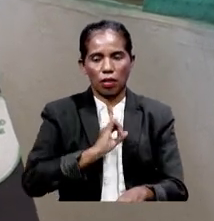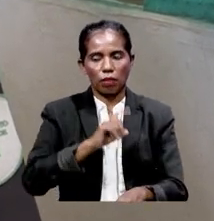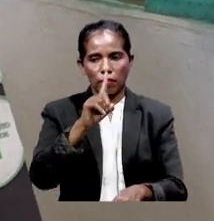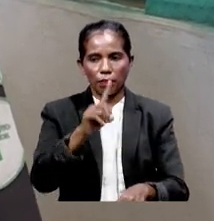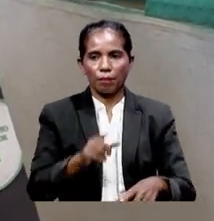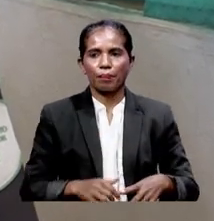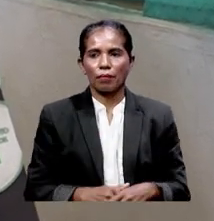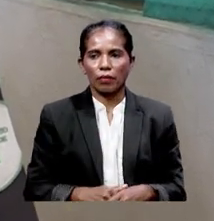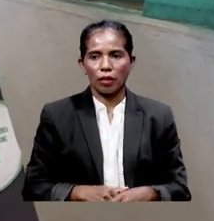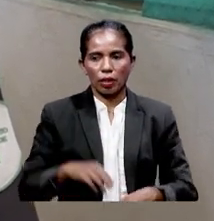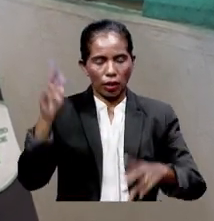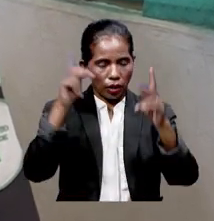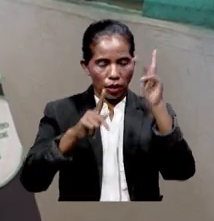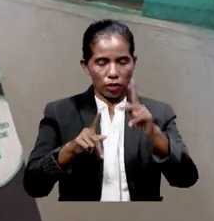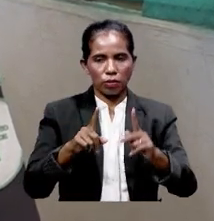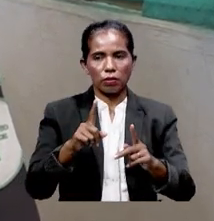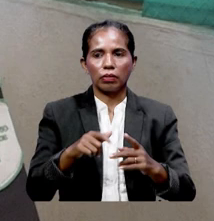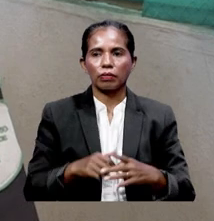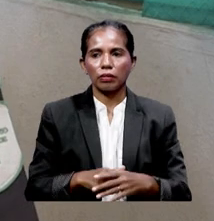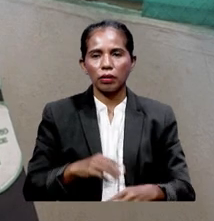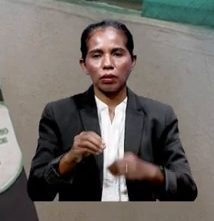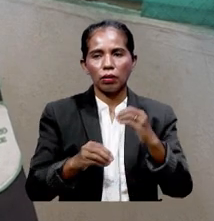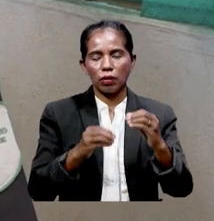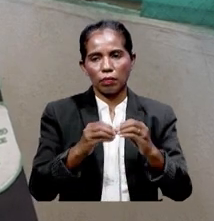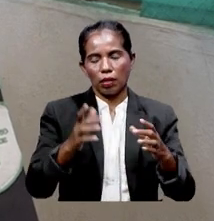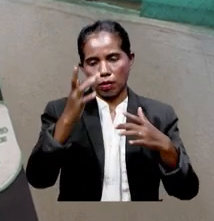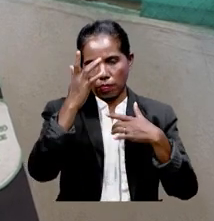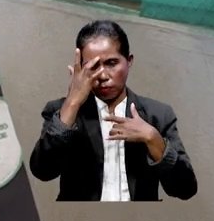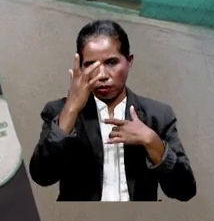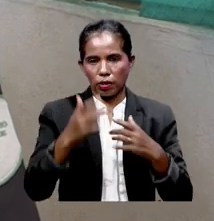A nebe ia caso ruma com ba moras a